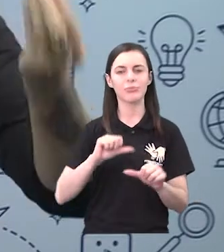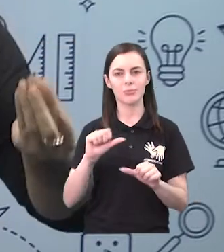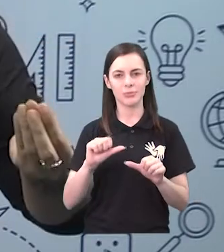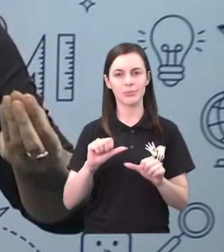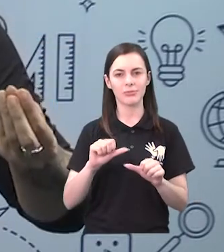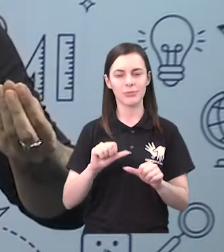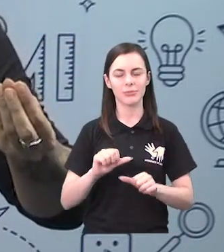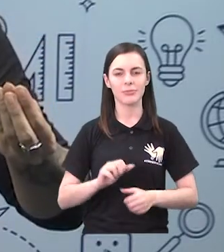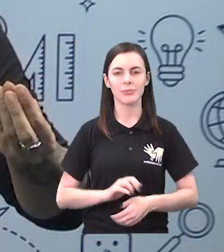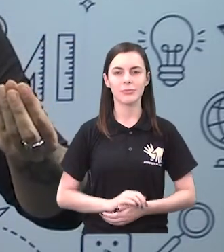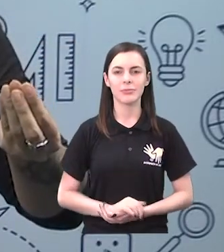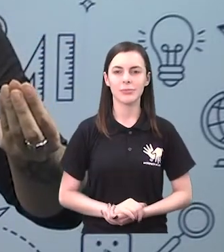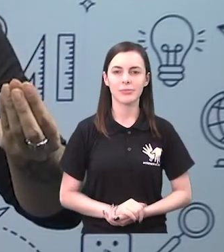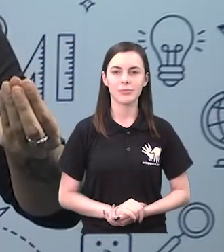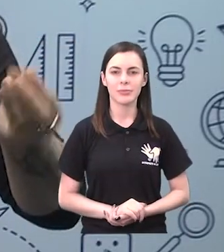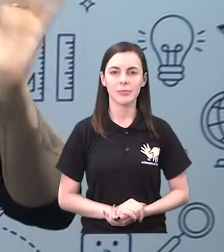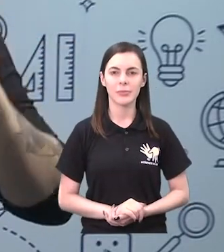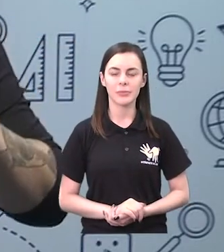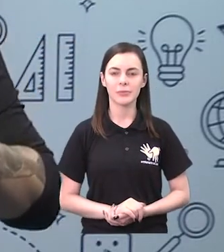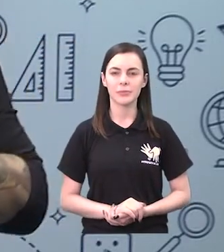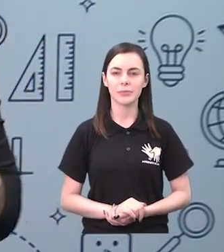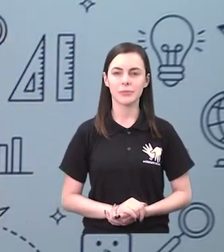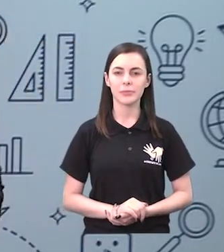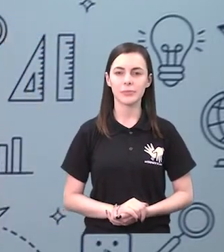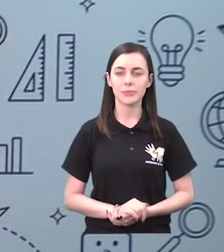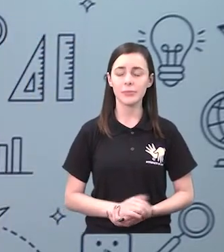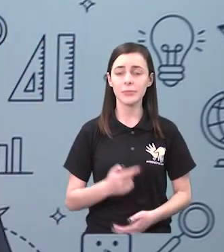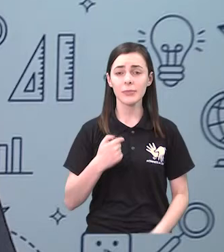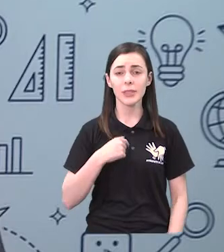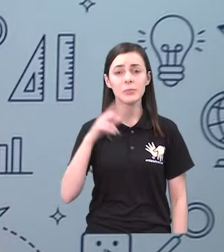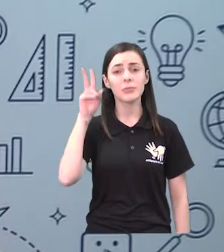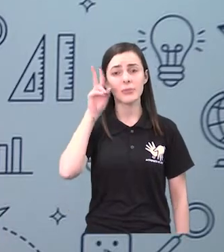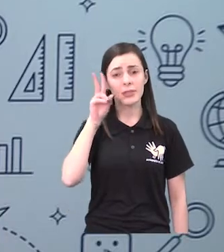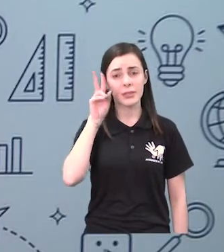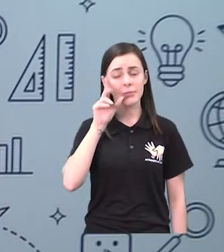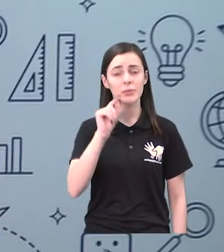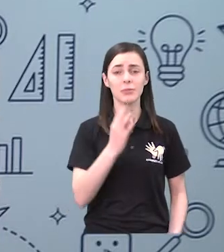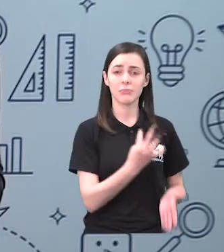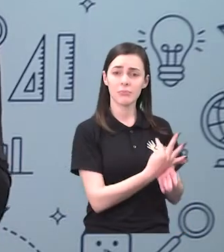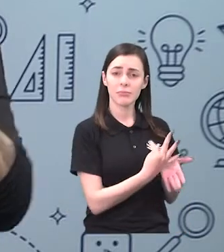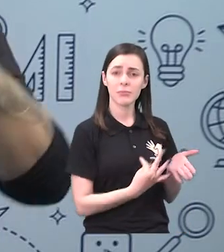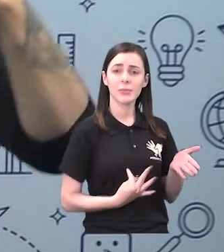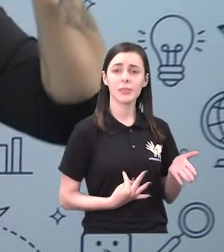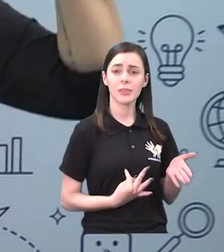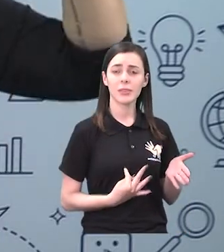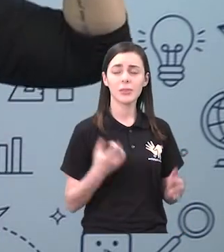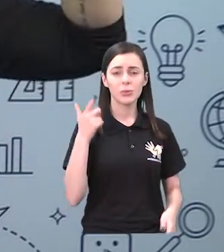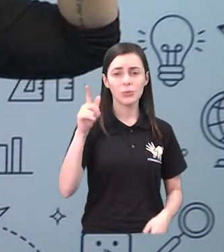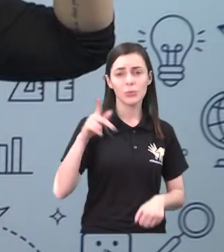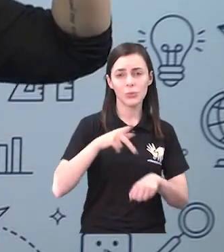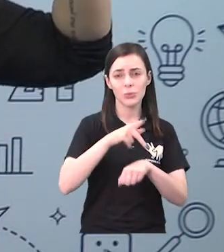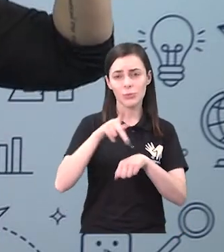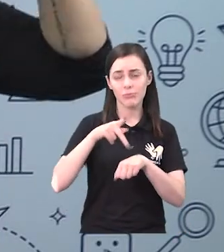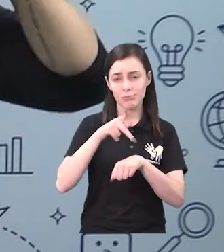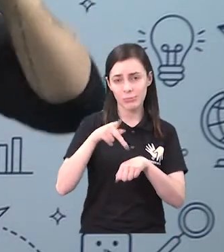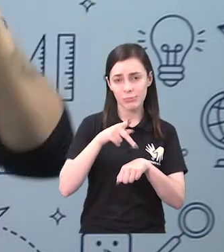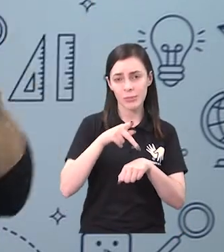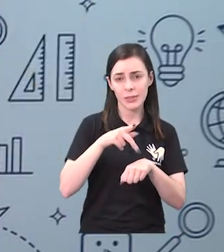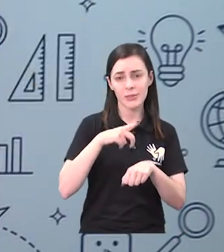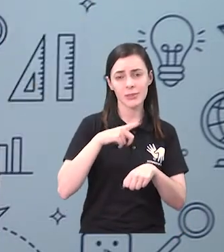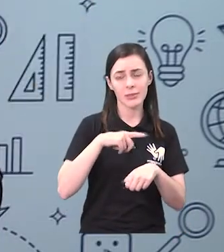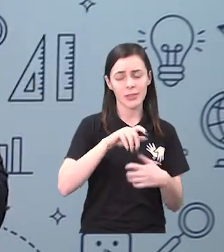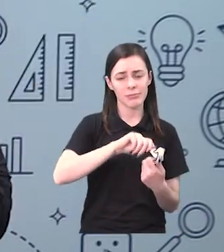reinventando as histórias então o fato de eu lembrar que é um texto de outro